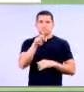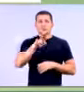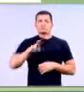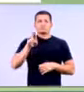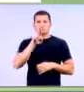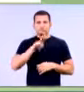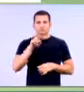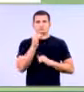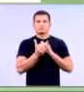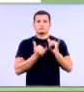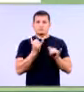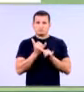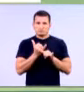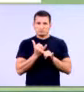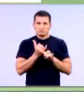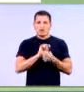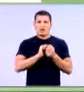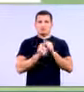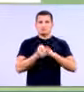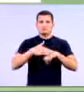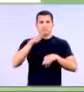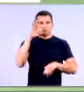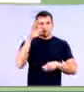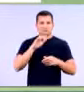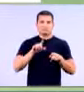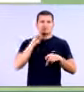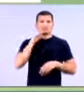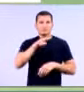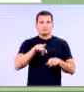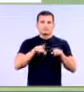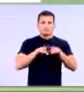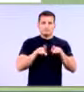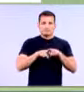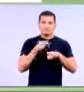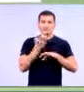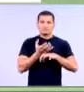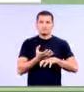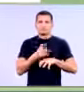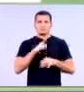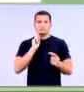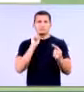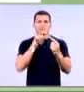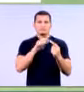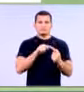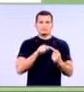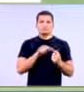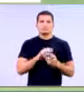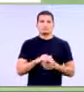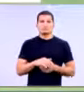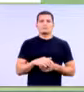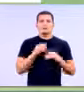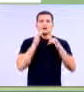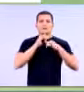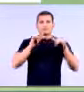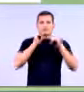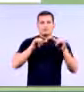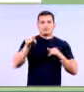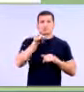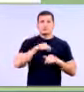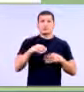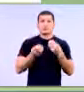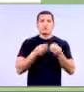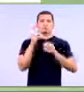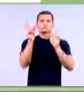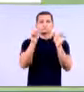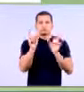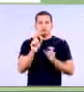utilizar a internet de modo mais adequado. Vimos também que a disciplina teve como objetivo informar para vocês a estrutura do